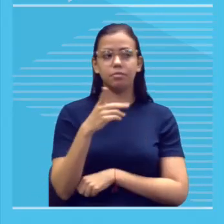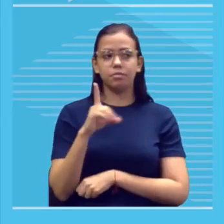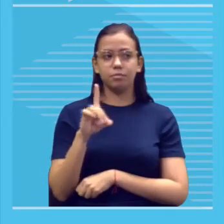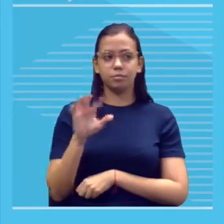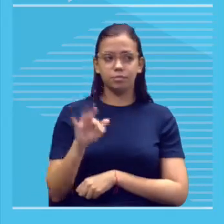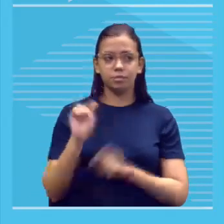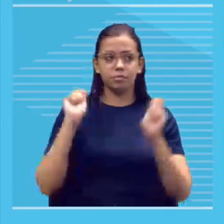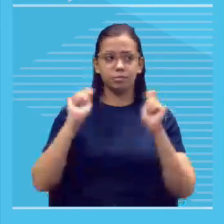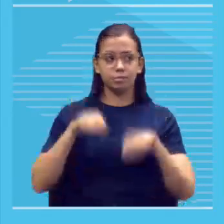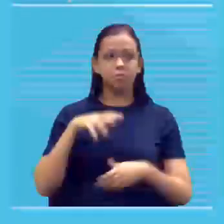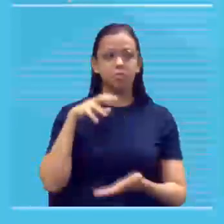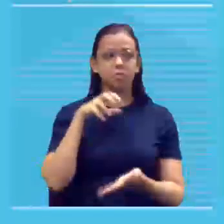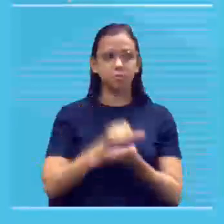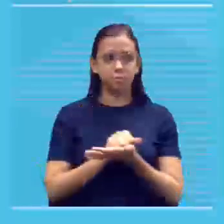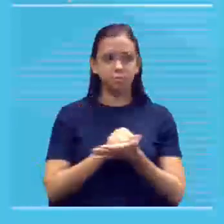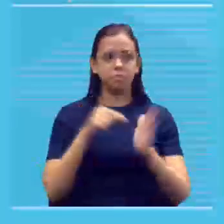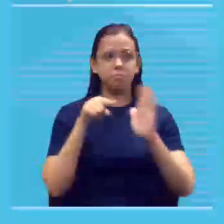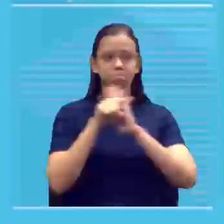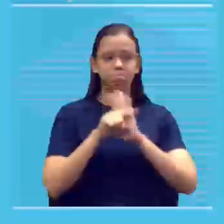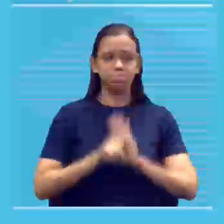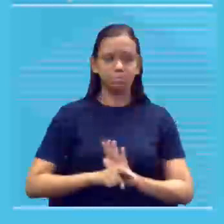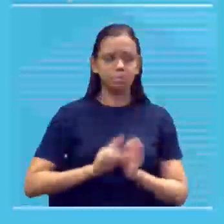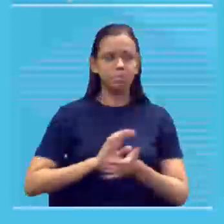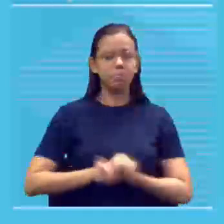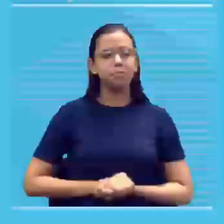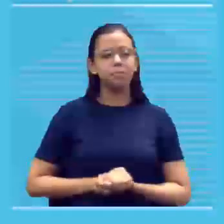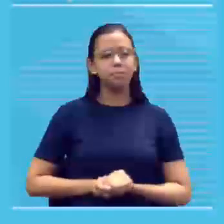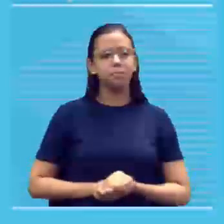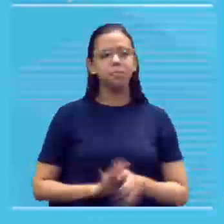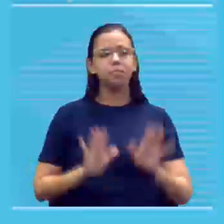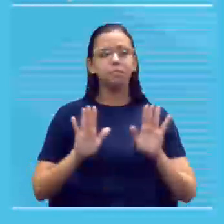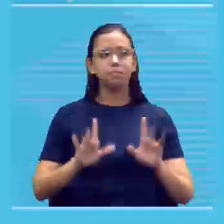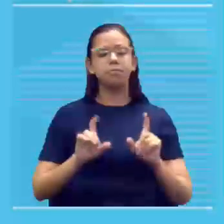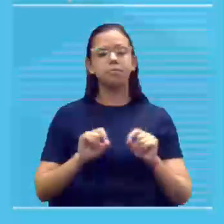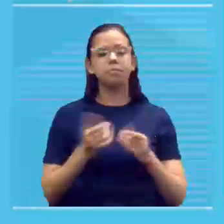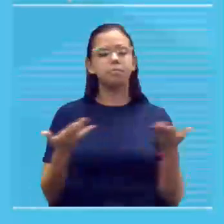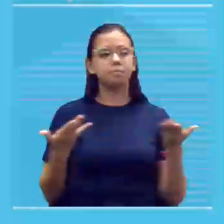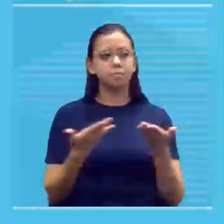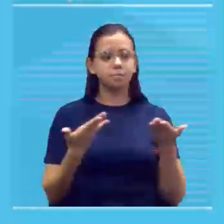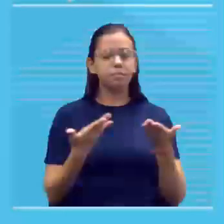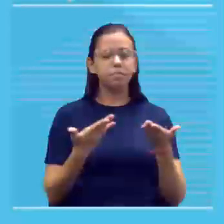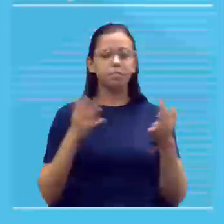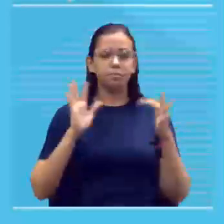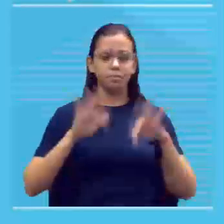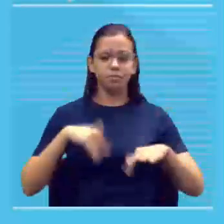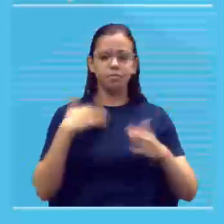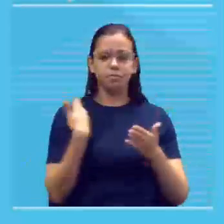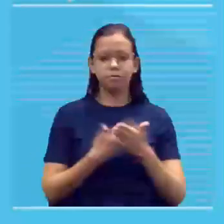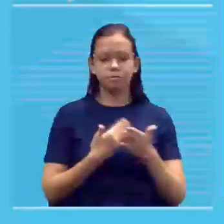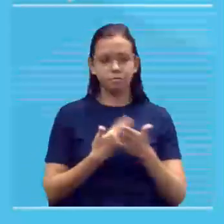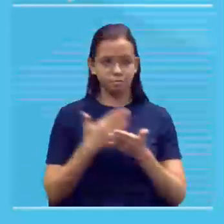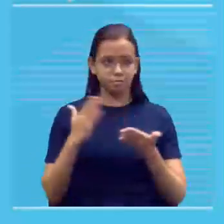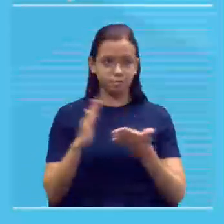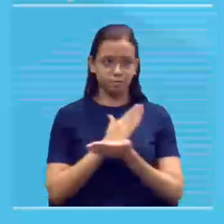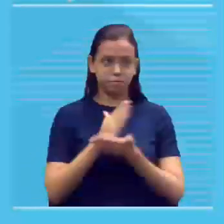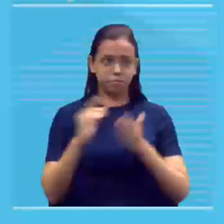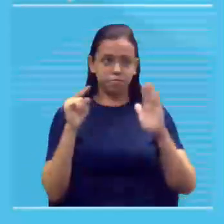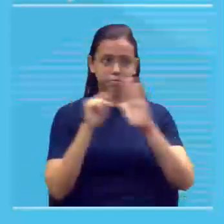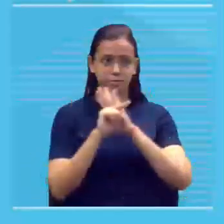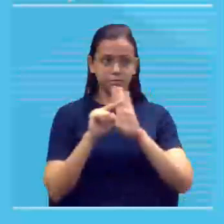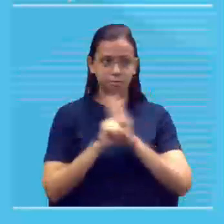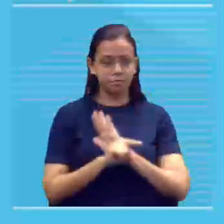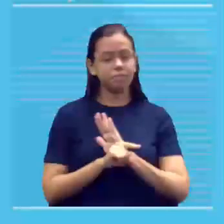fazer a pesquisa Mas vamos dar essa parte final da aula algumas perguntas